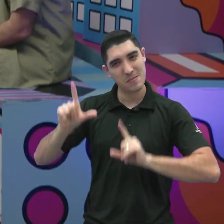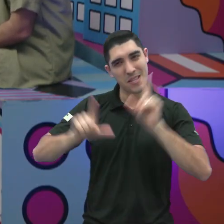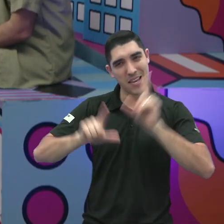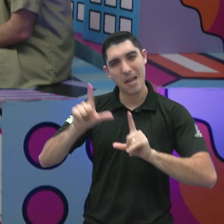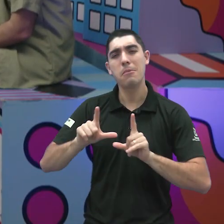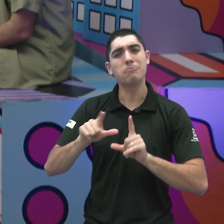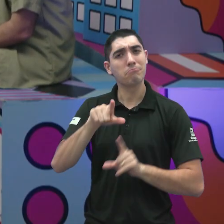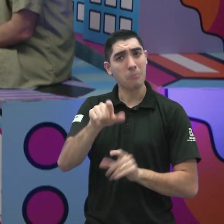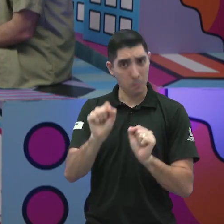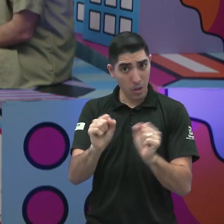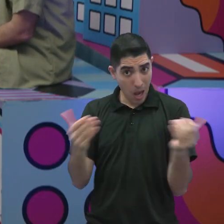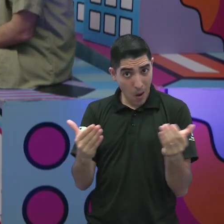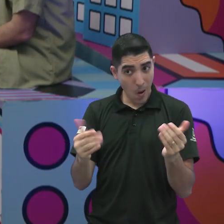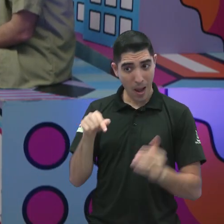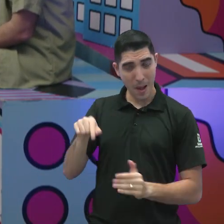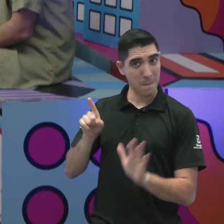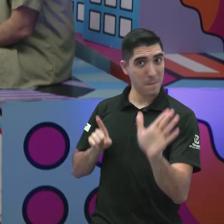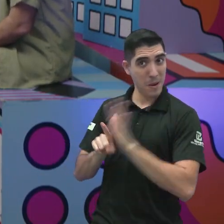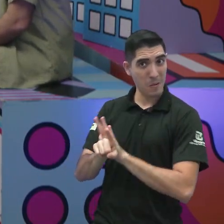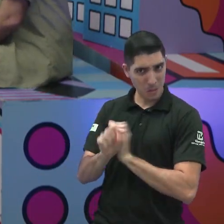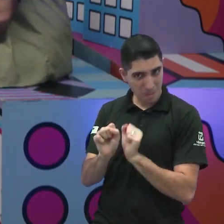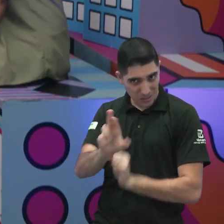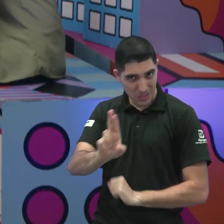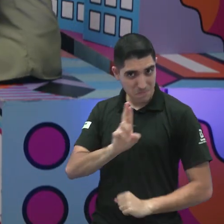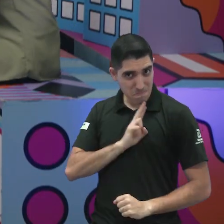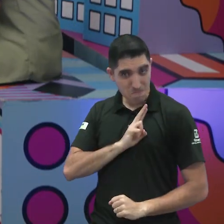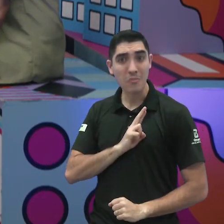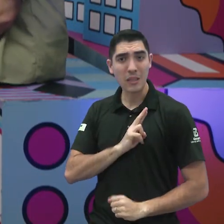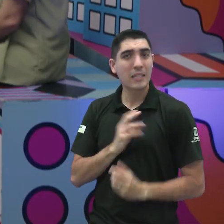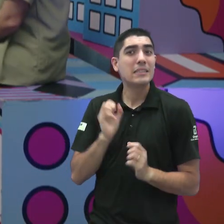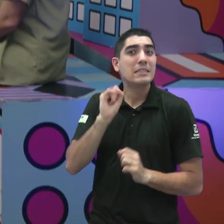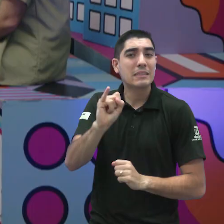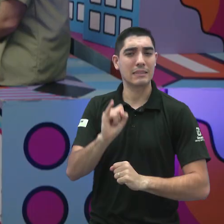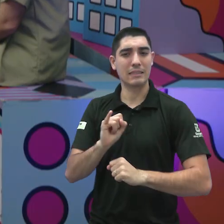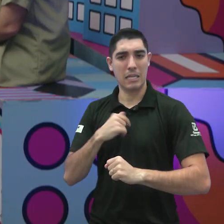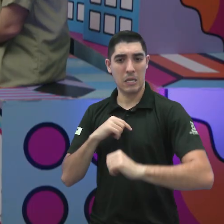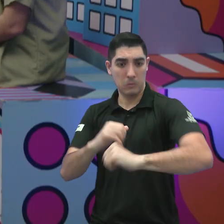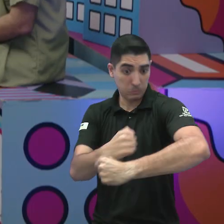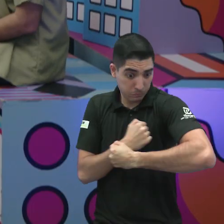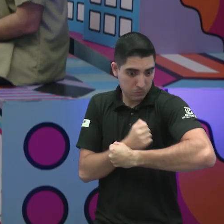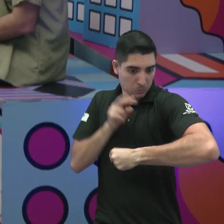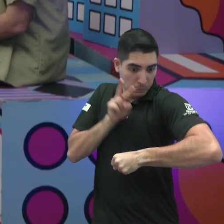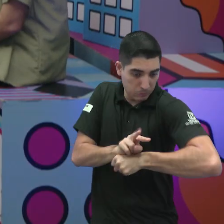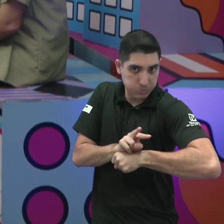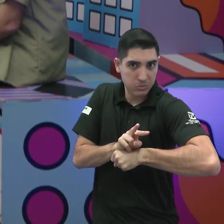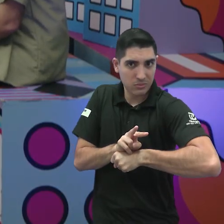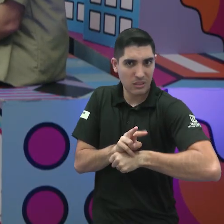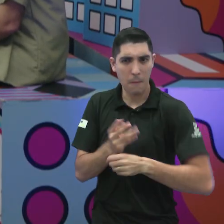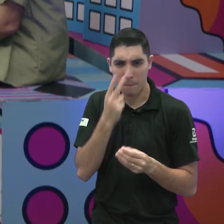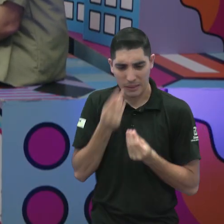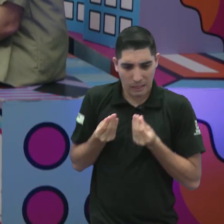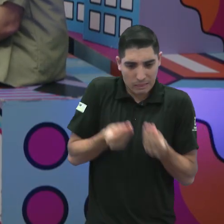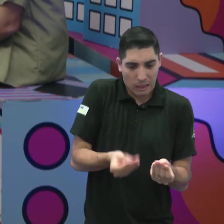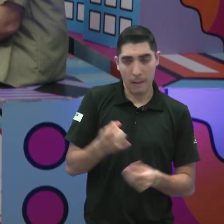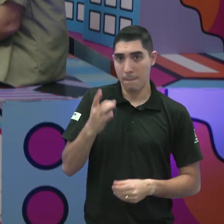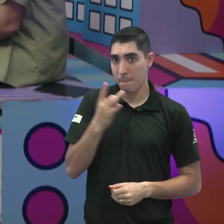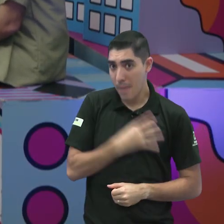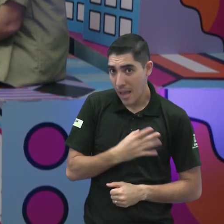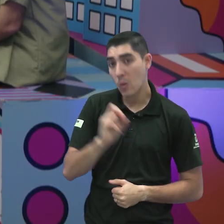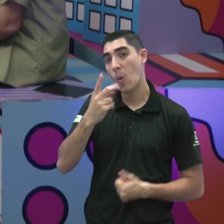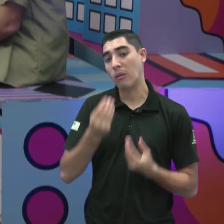Cidade. Eu acho que a gente já pode responder essa primeira questão aí, né, dessa superproteção. Será que gera mesmo medo,